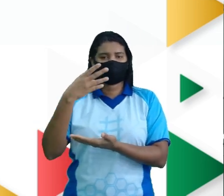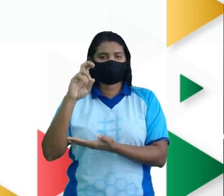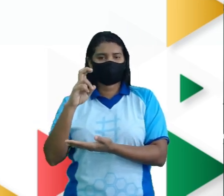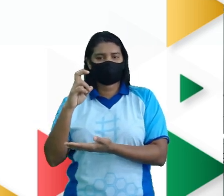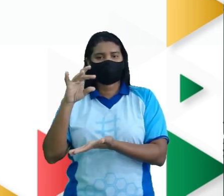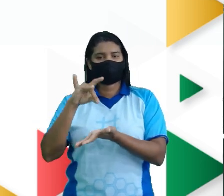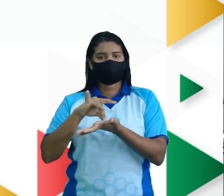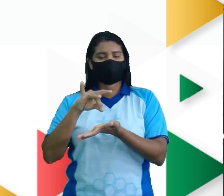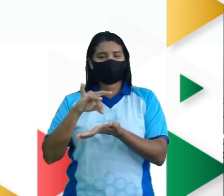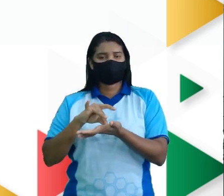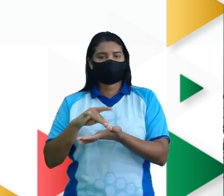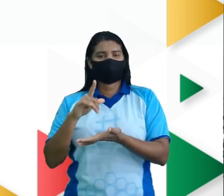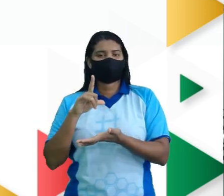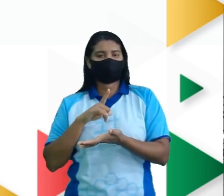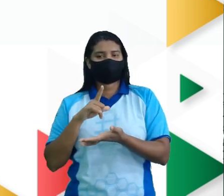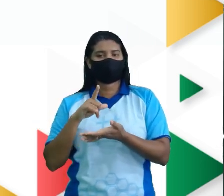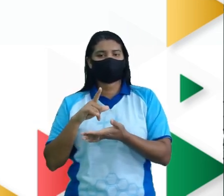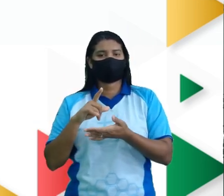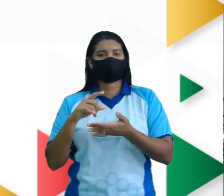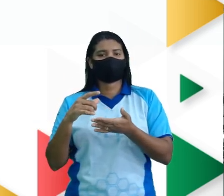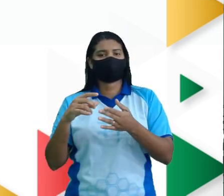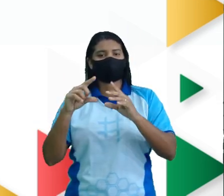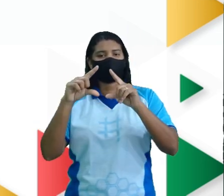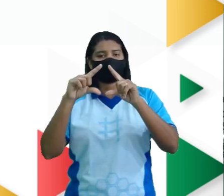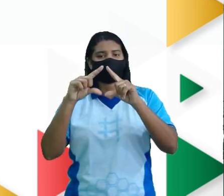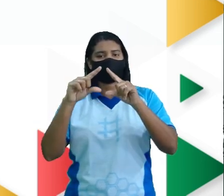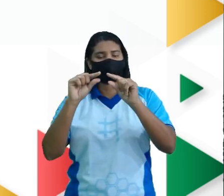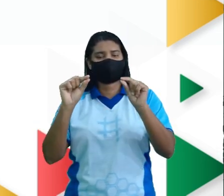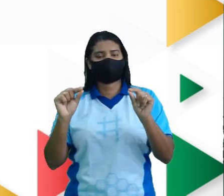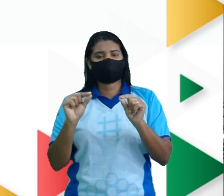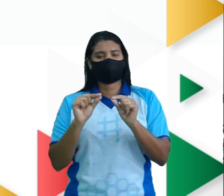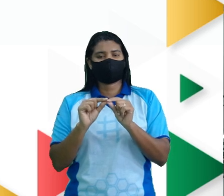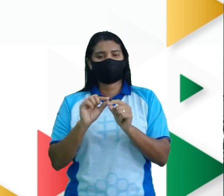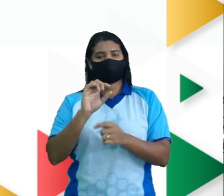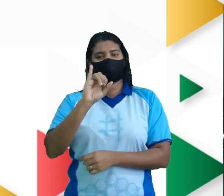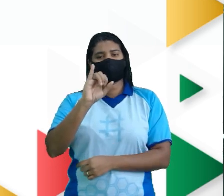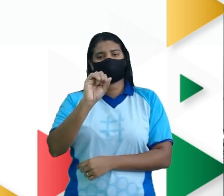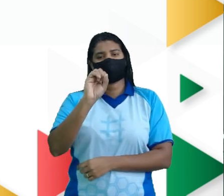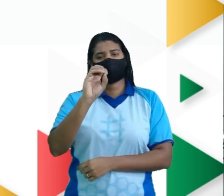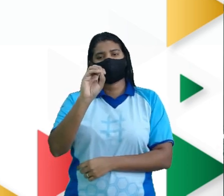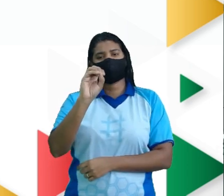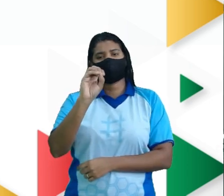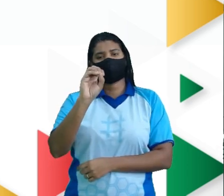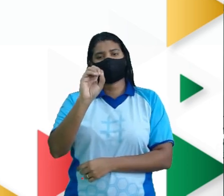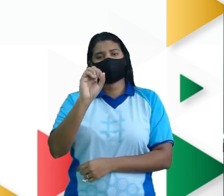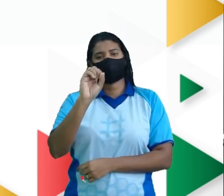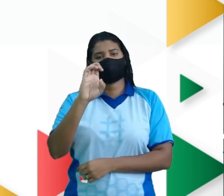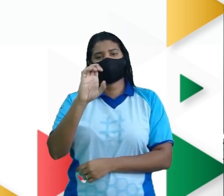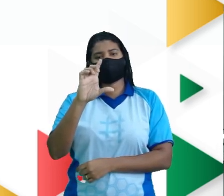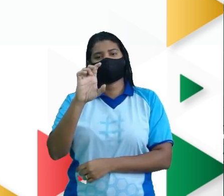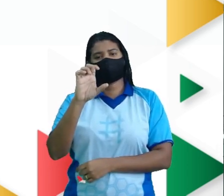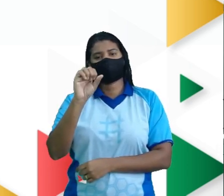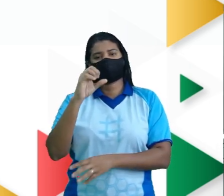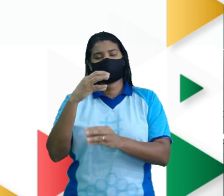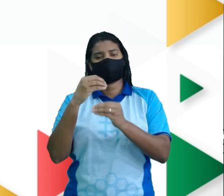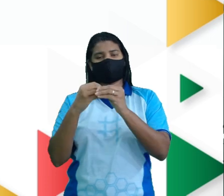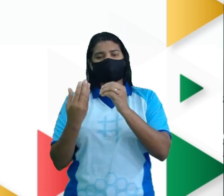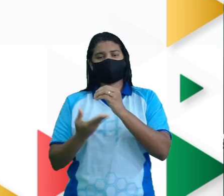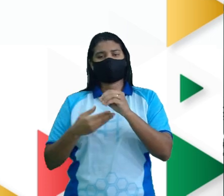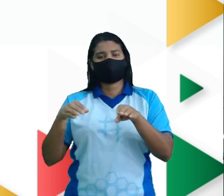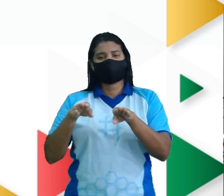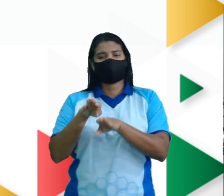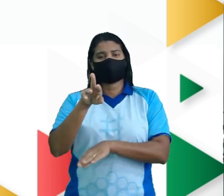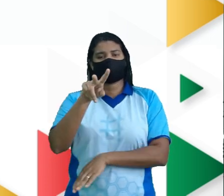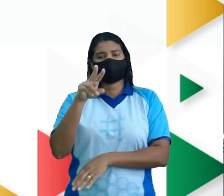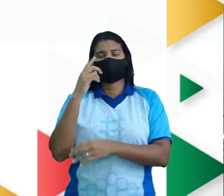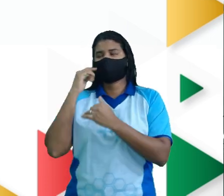na verdade ele tem a forma de um triângulo isósceles. Lembra que os ângulos da base são iguais. Olha aí o exemplo.